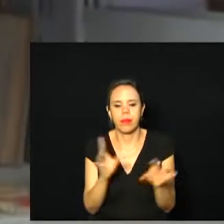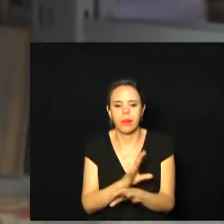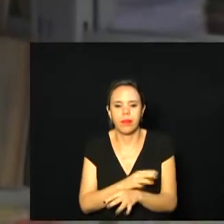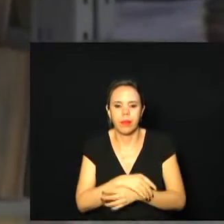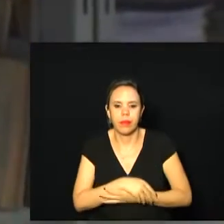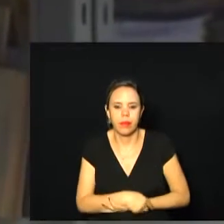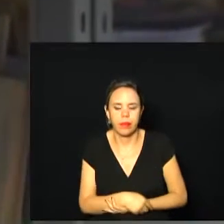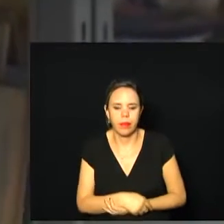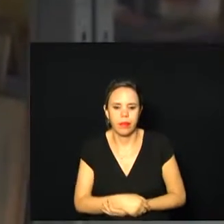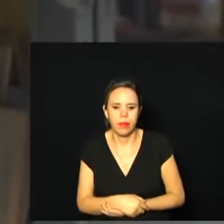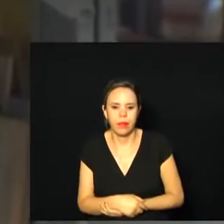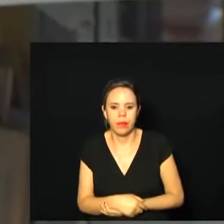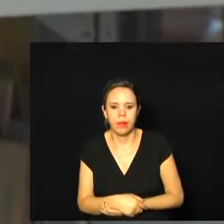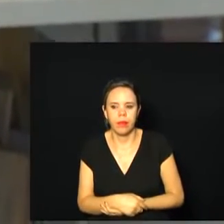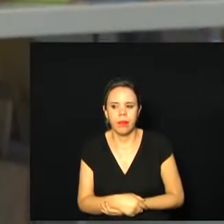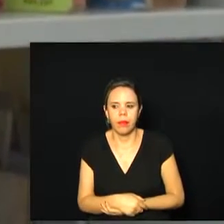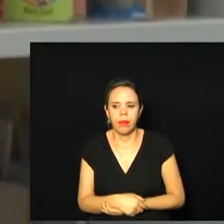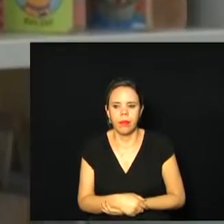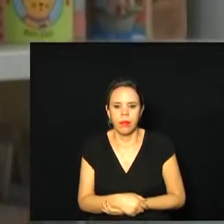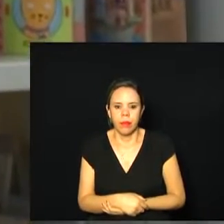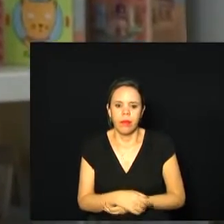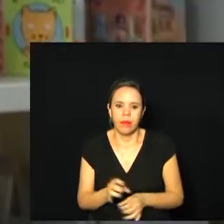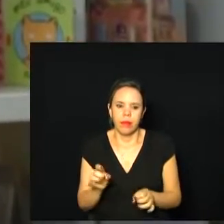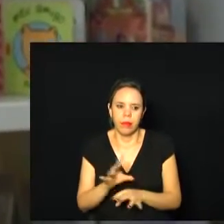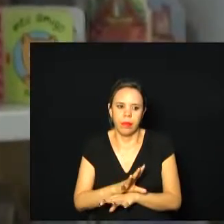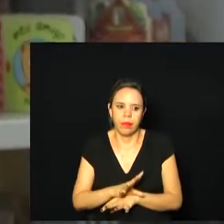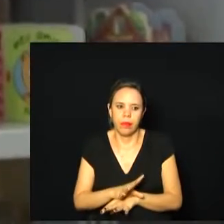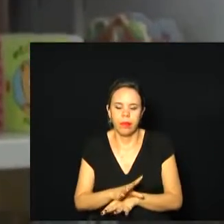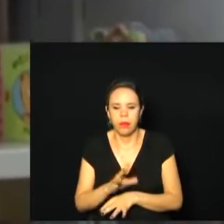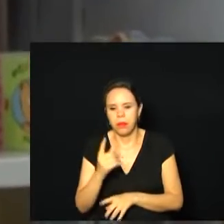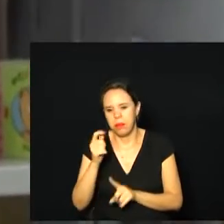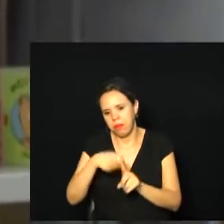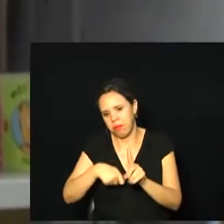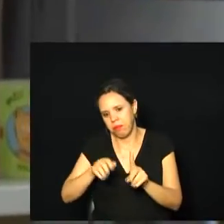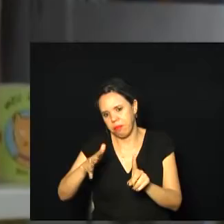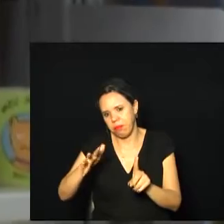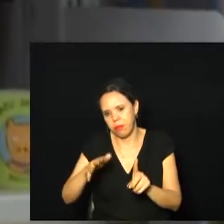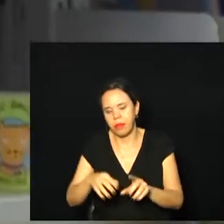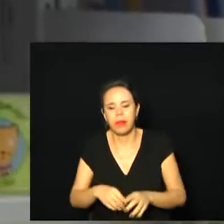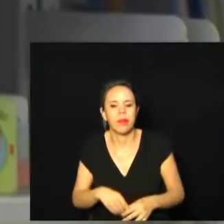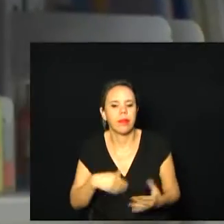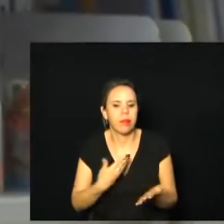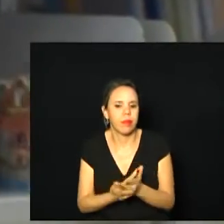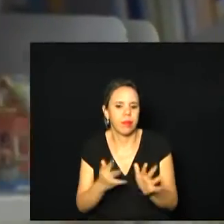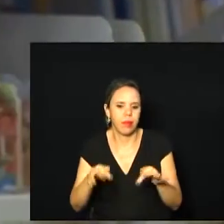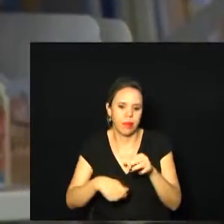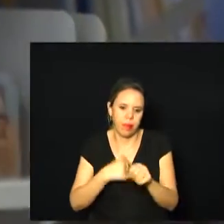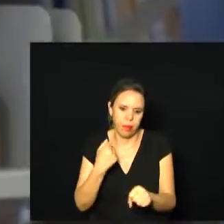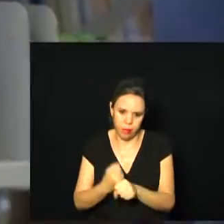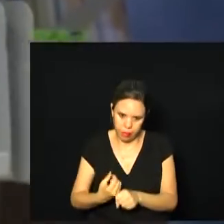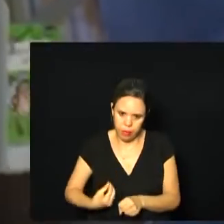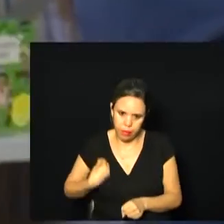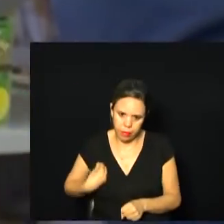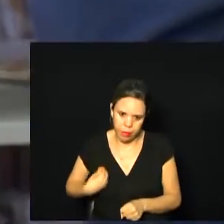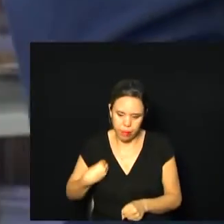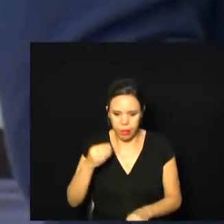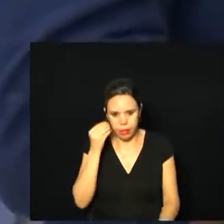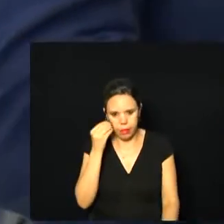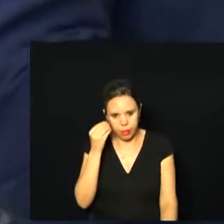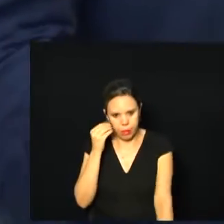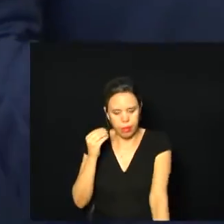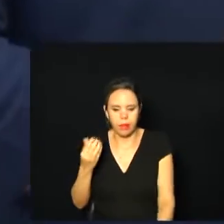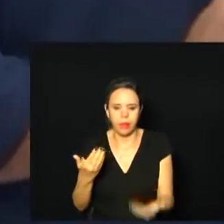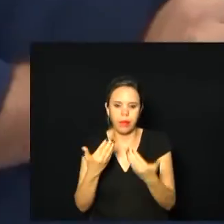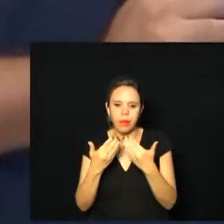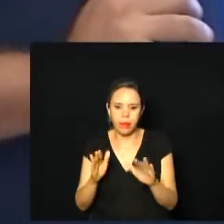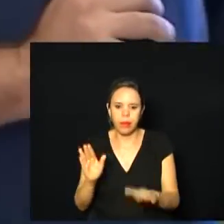pronto? Olha, para estar pronto em torno de um mês e meio, até o final do ano para a gente estar tentando inaugurar